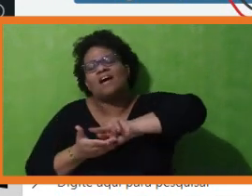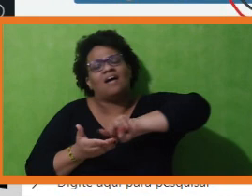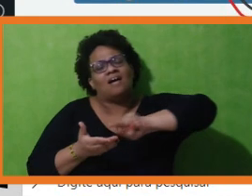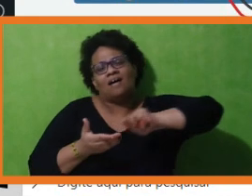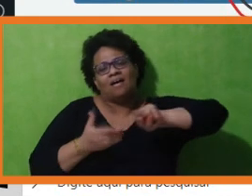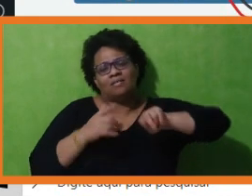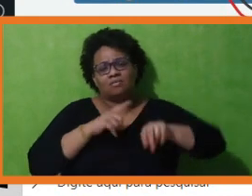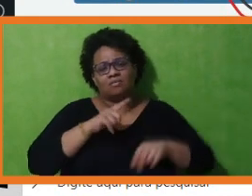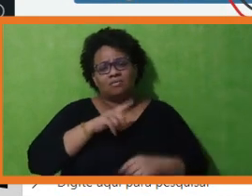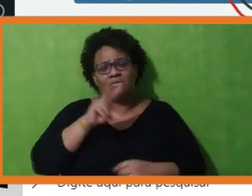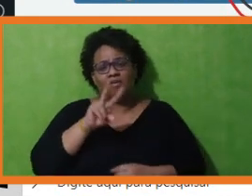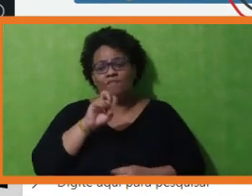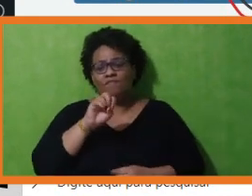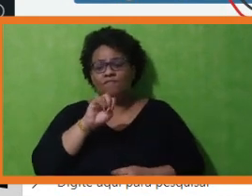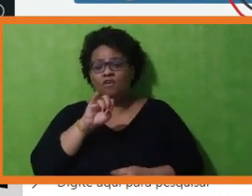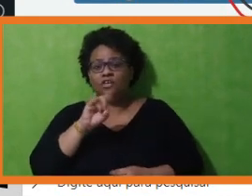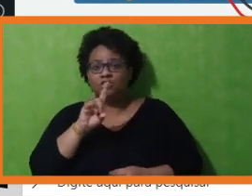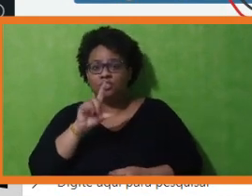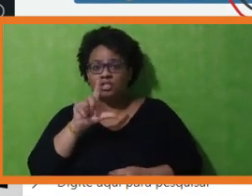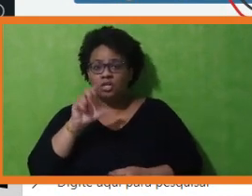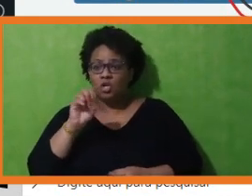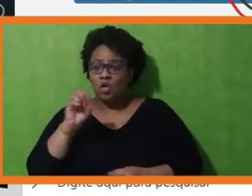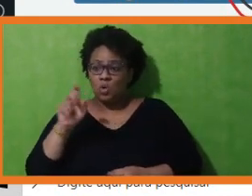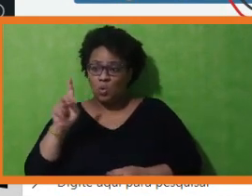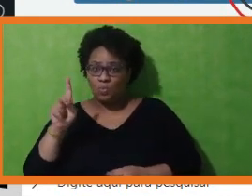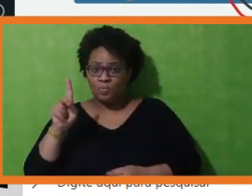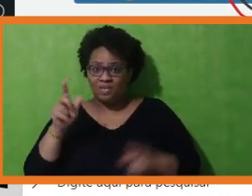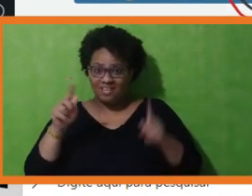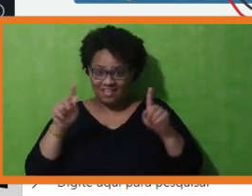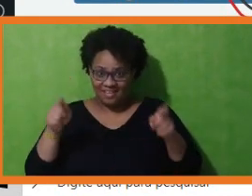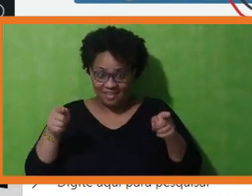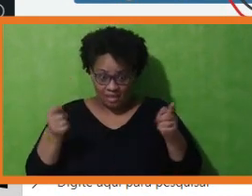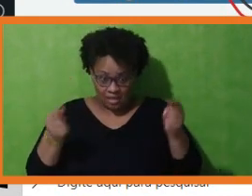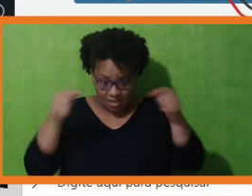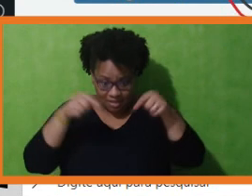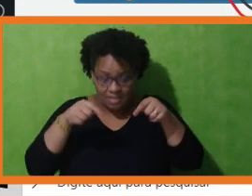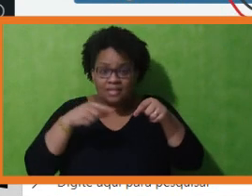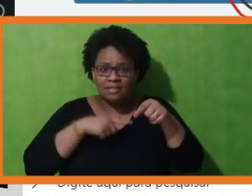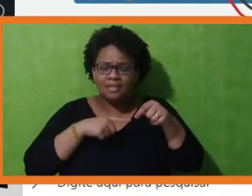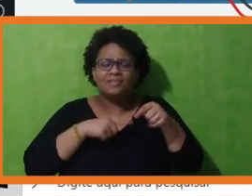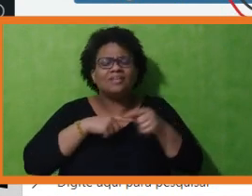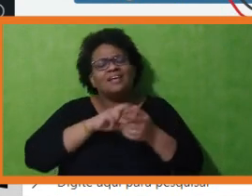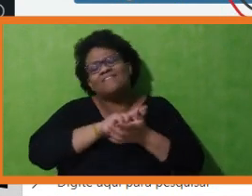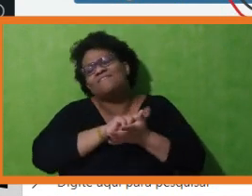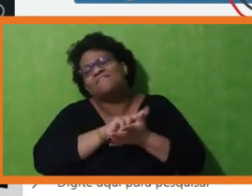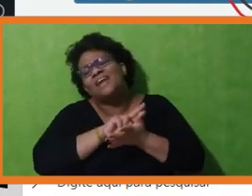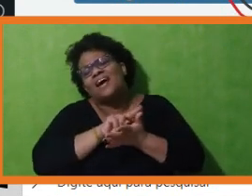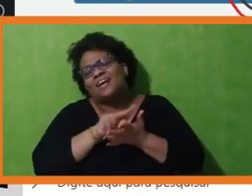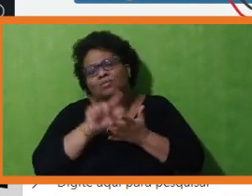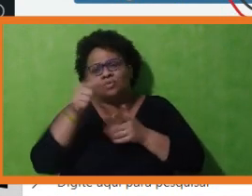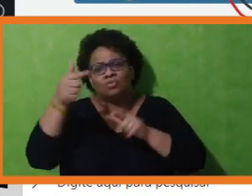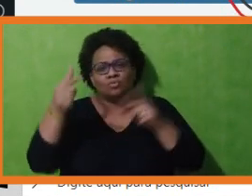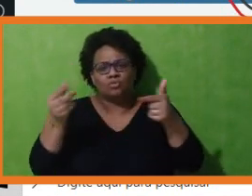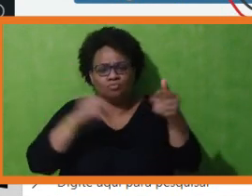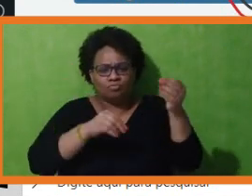blocos. Eu tenho aqui o void loop. E dentro do void loop, eu tenho